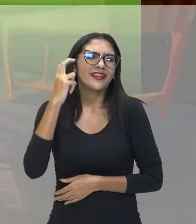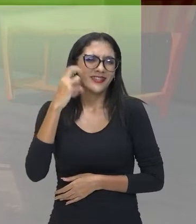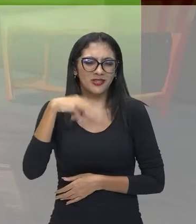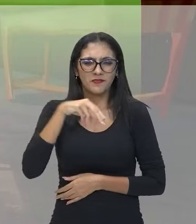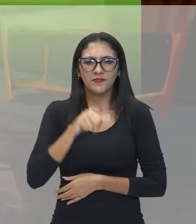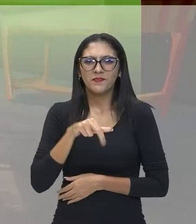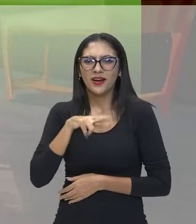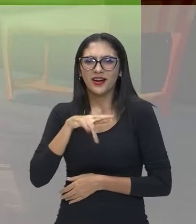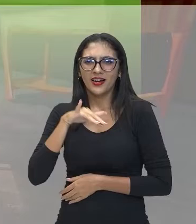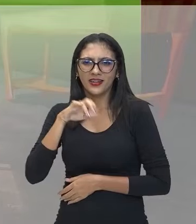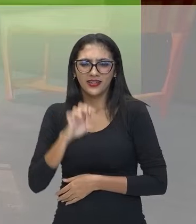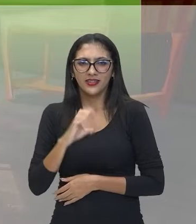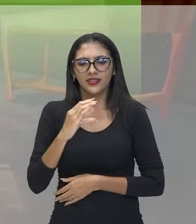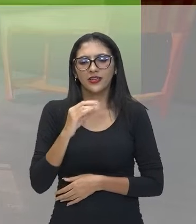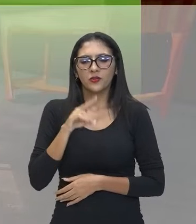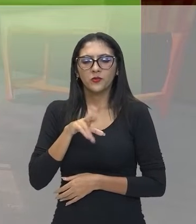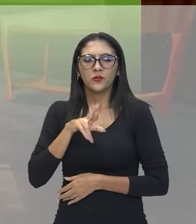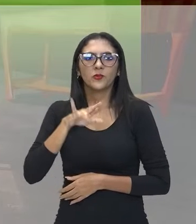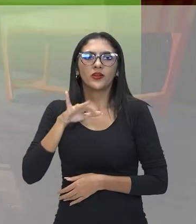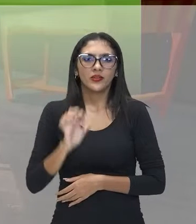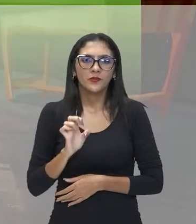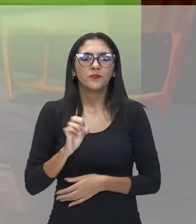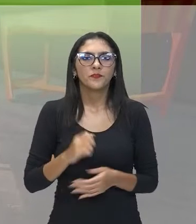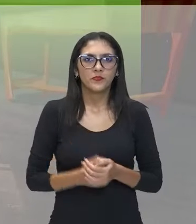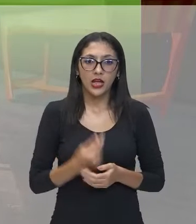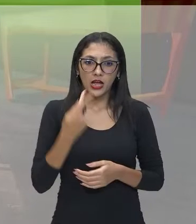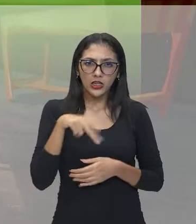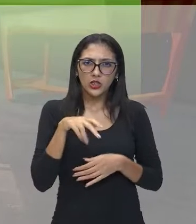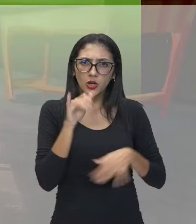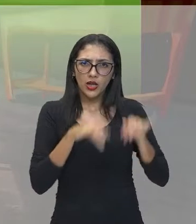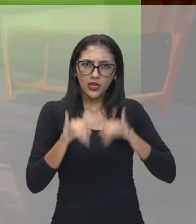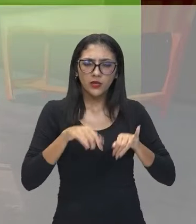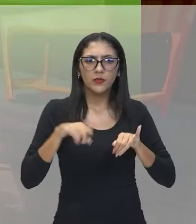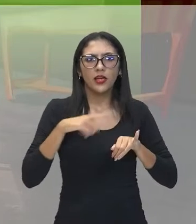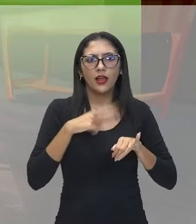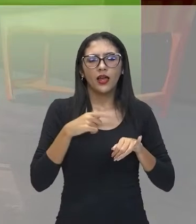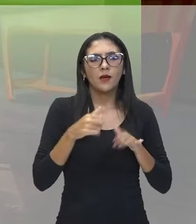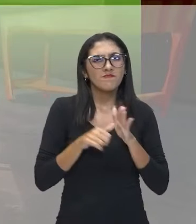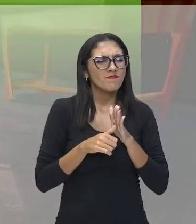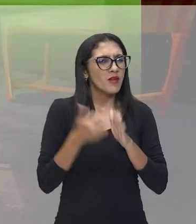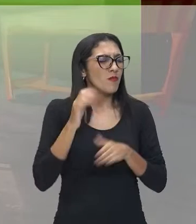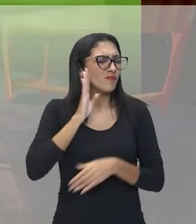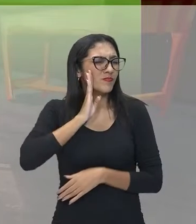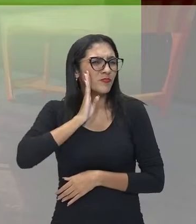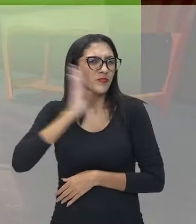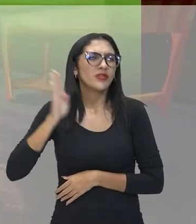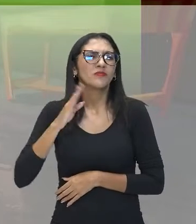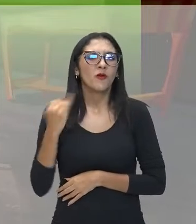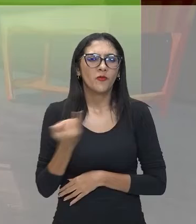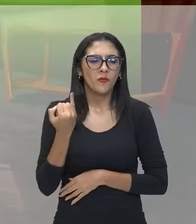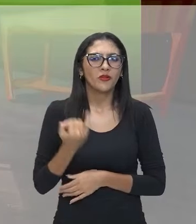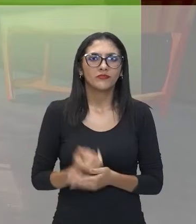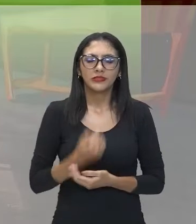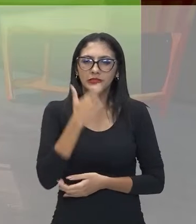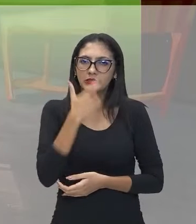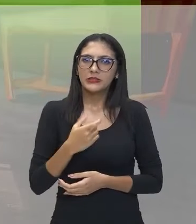dentro aqui da química, acredito que seja a mulher mais importante, ou pelo menos uma das mais, né? Eu sou fã dela, tá, gente? Então, por isso que a gente vai